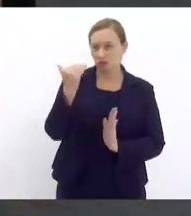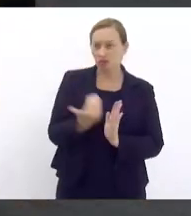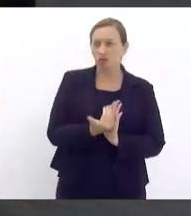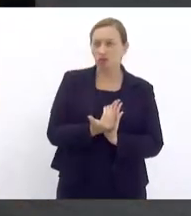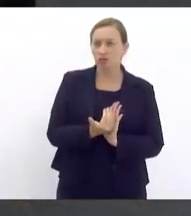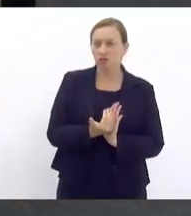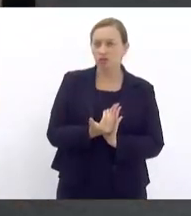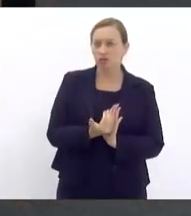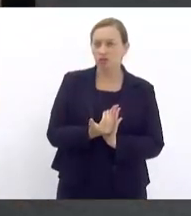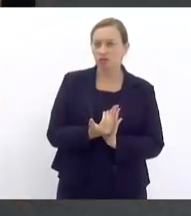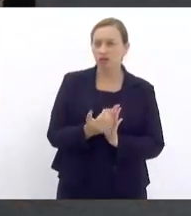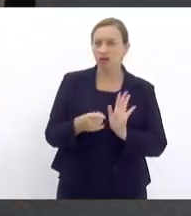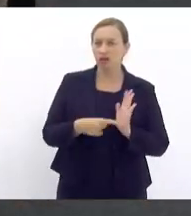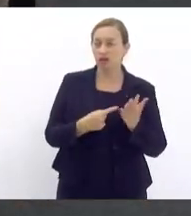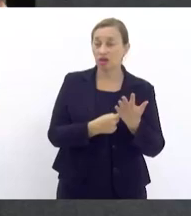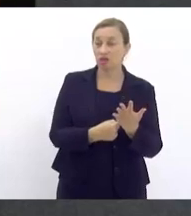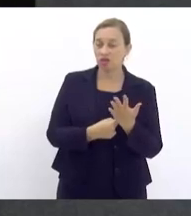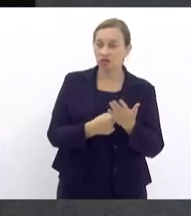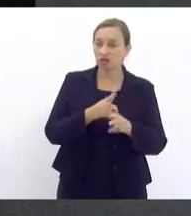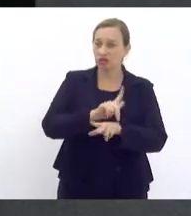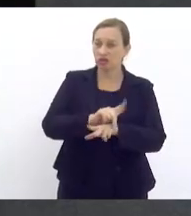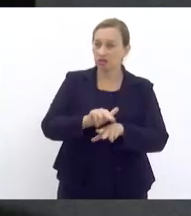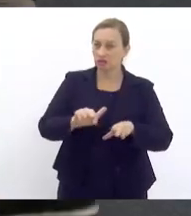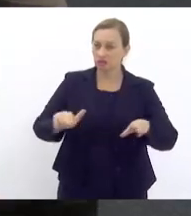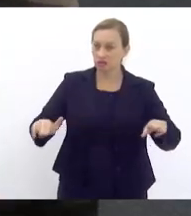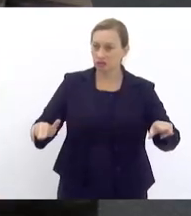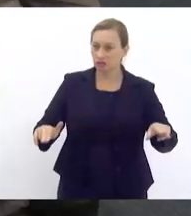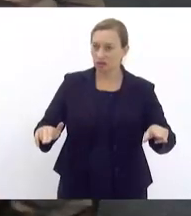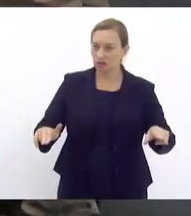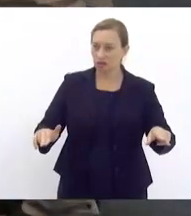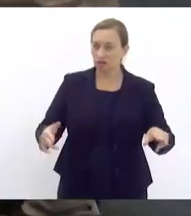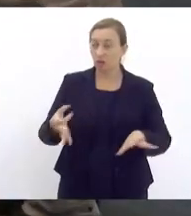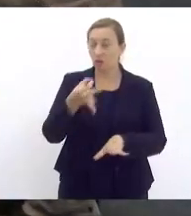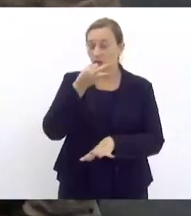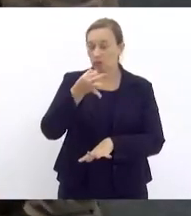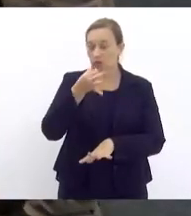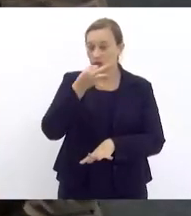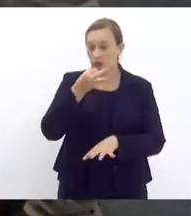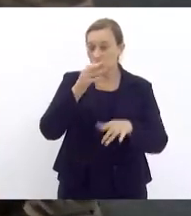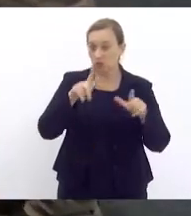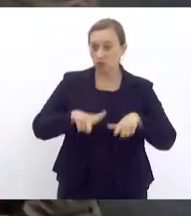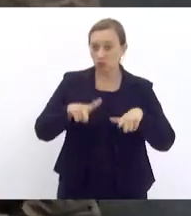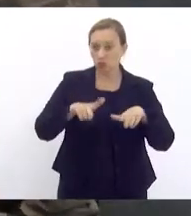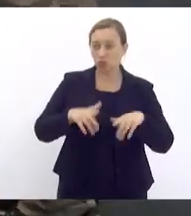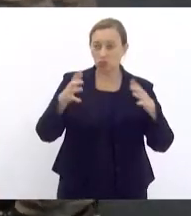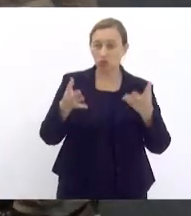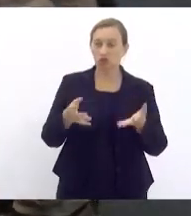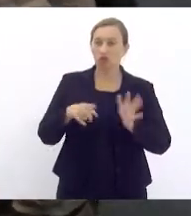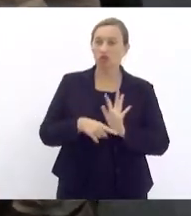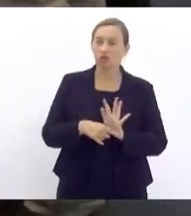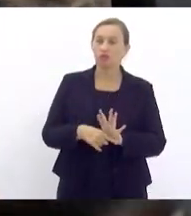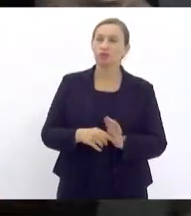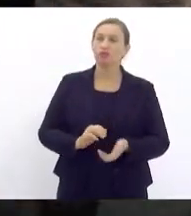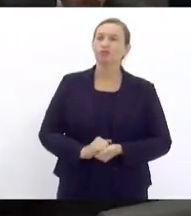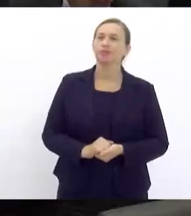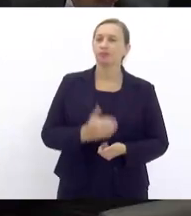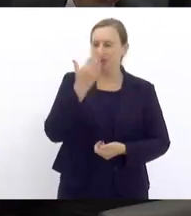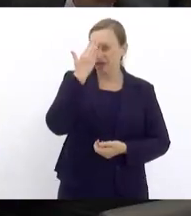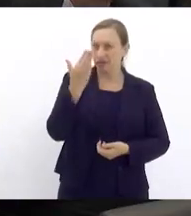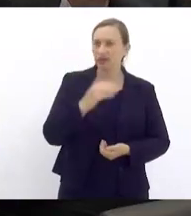que expressará certamente uma maior pluralidade de opiniões de espaço de atendimento obrigada